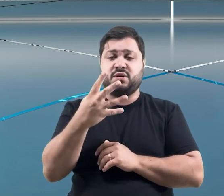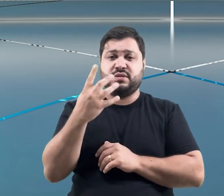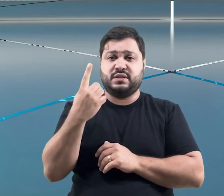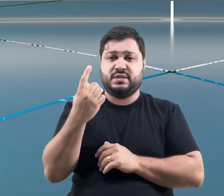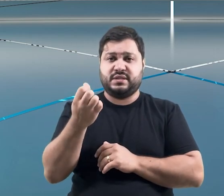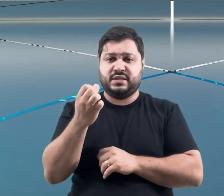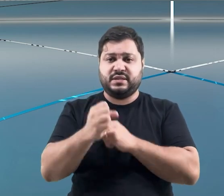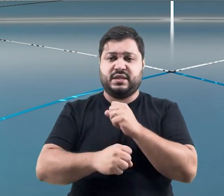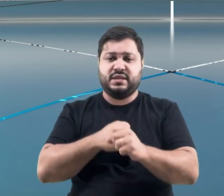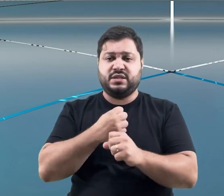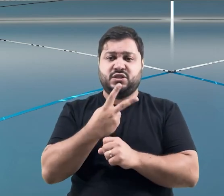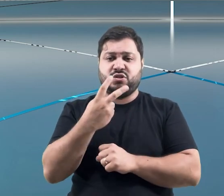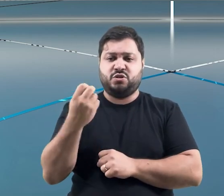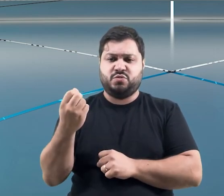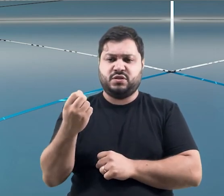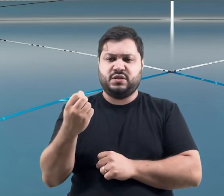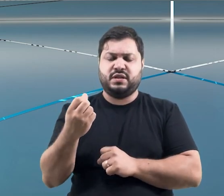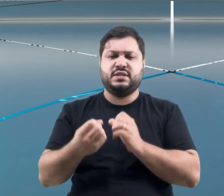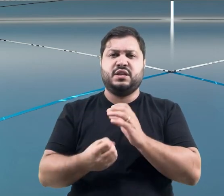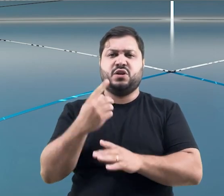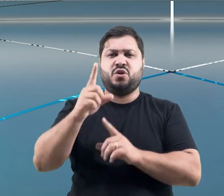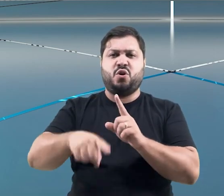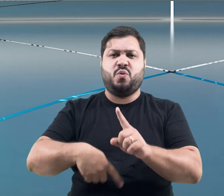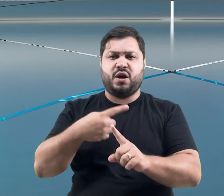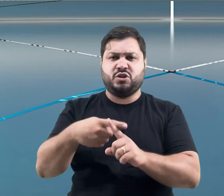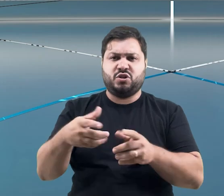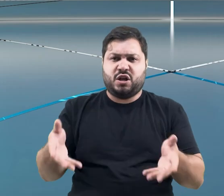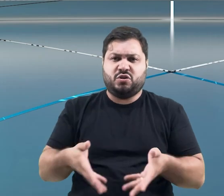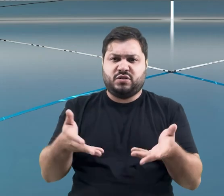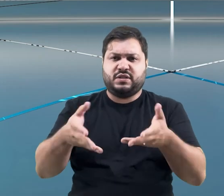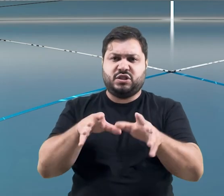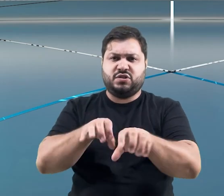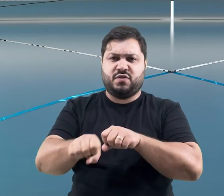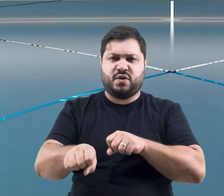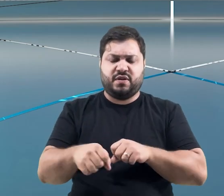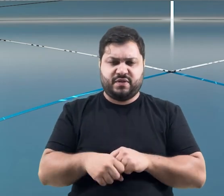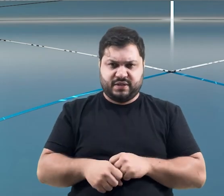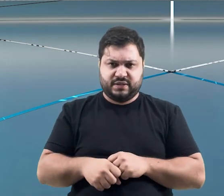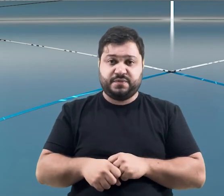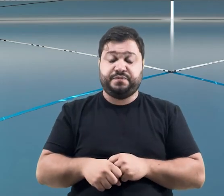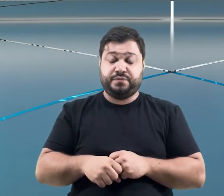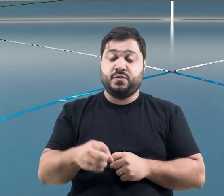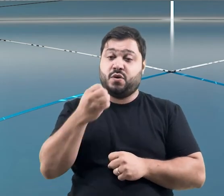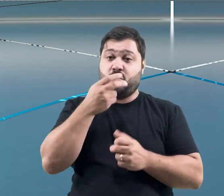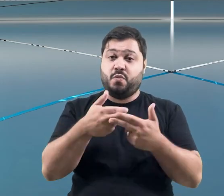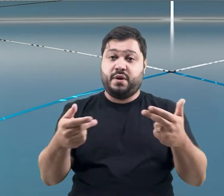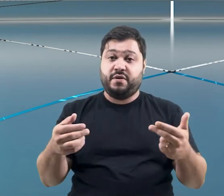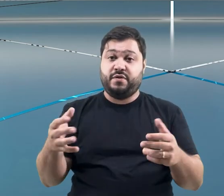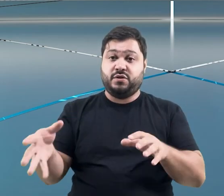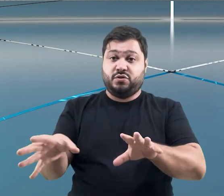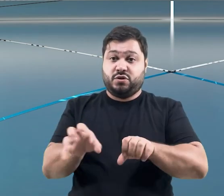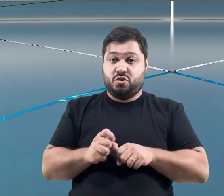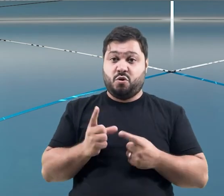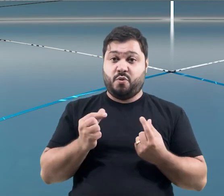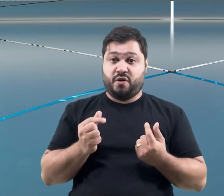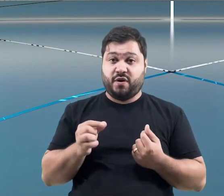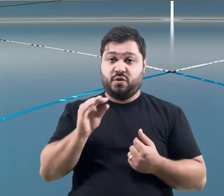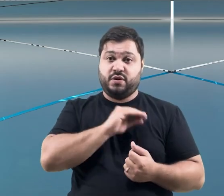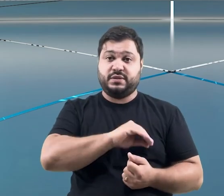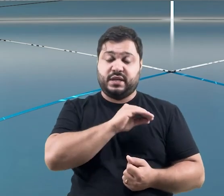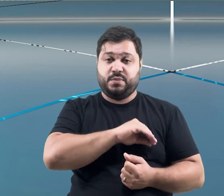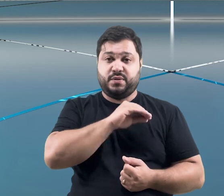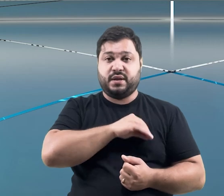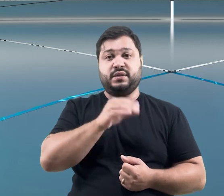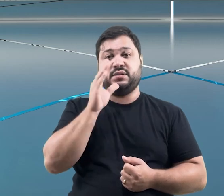Lei 11.416 de 2006 criou o adicional de incentivo à qualificação. Um benefício que